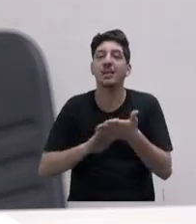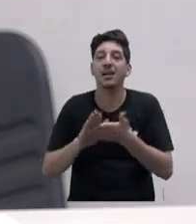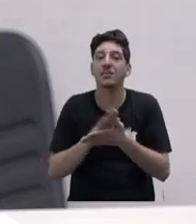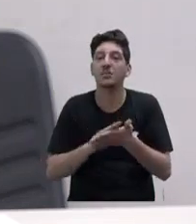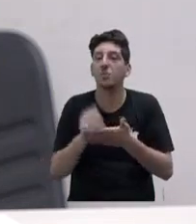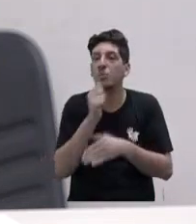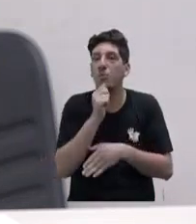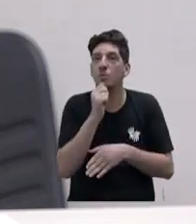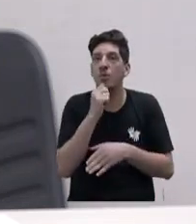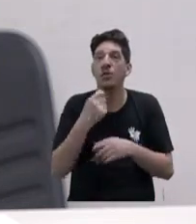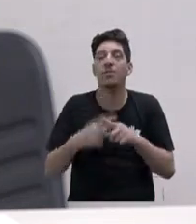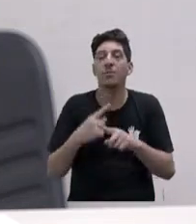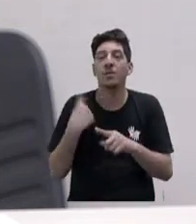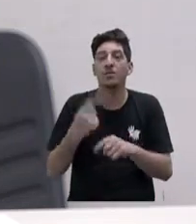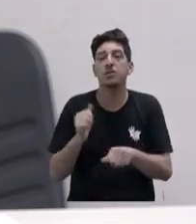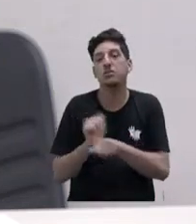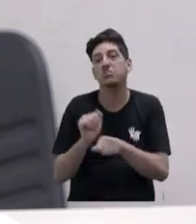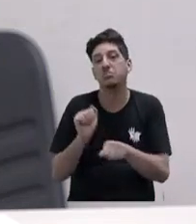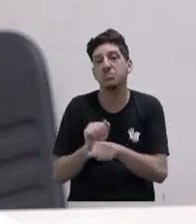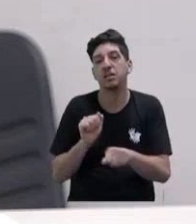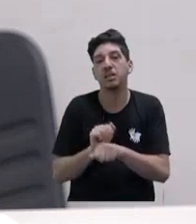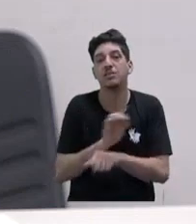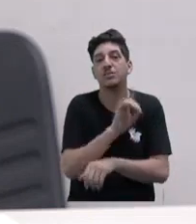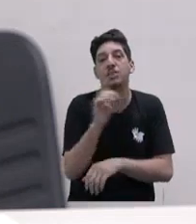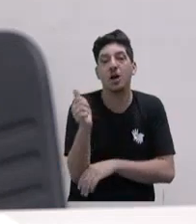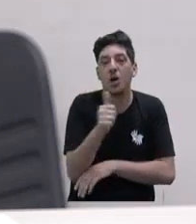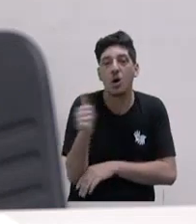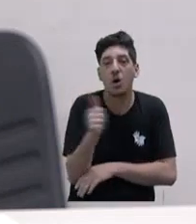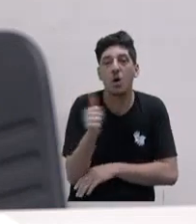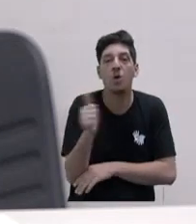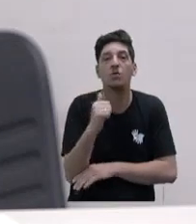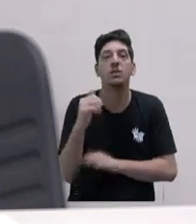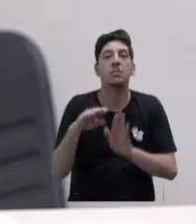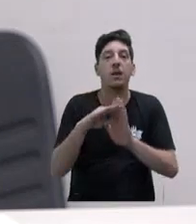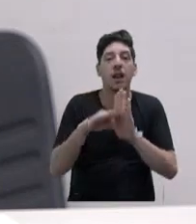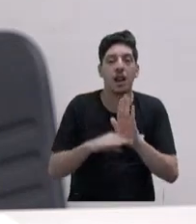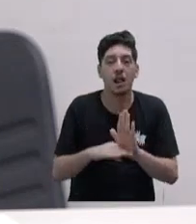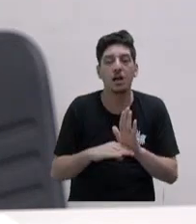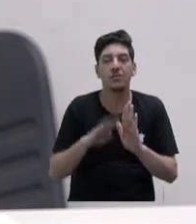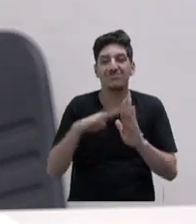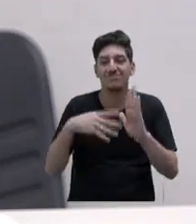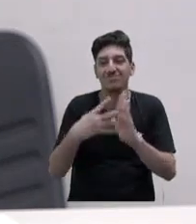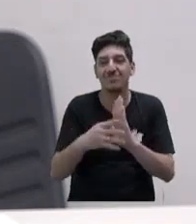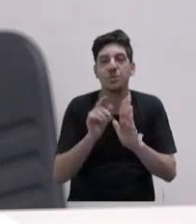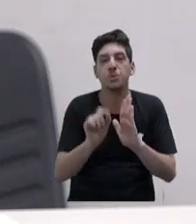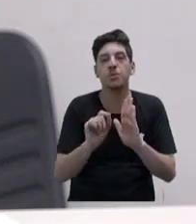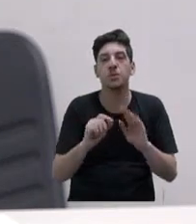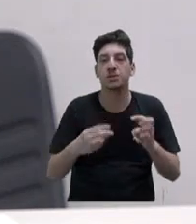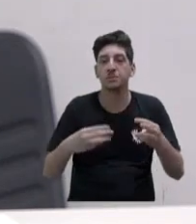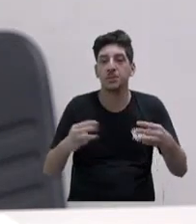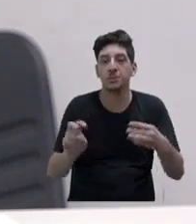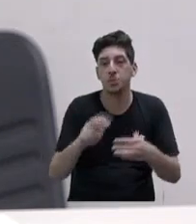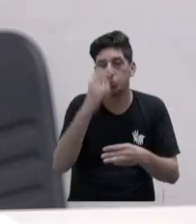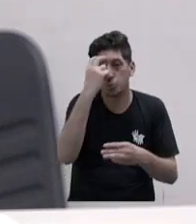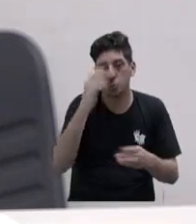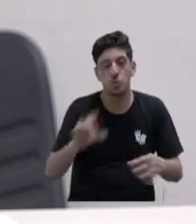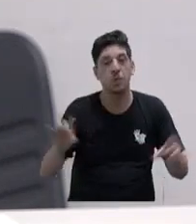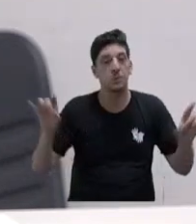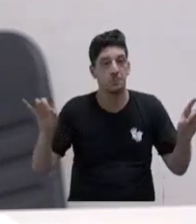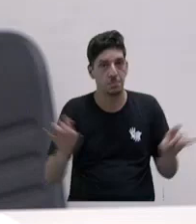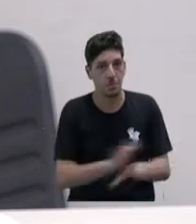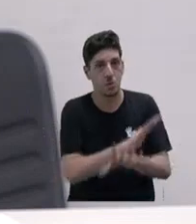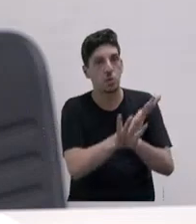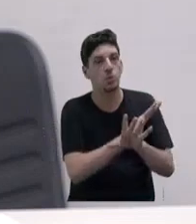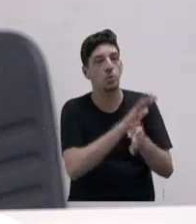ainda estamos, dependemos de dia 11, o cronograma é dia 11, o Ministério da Cultura fecha, né,